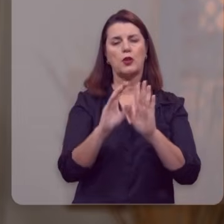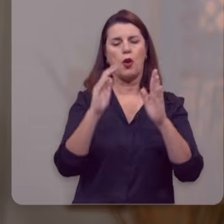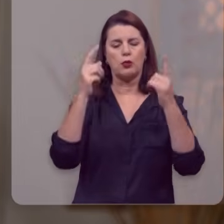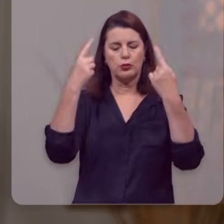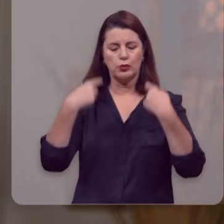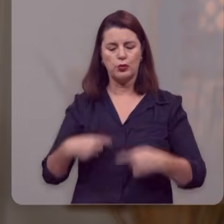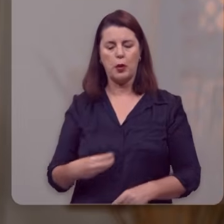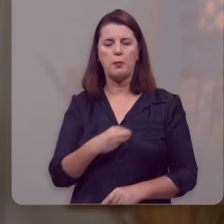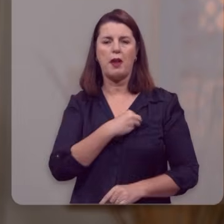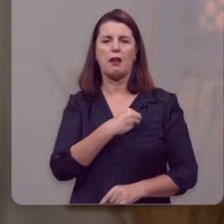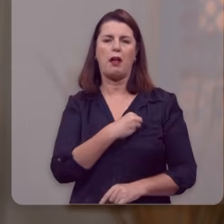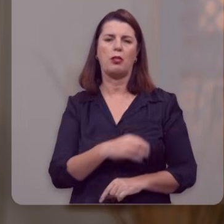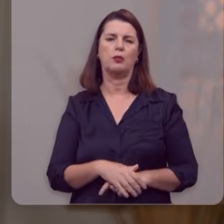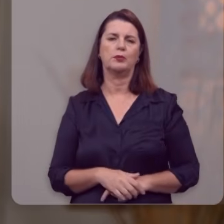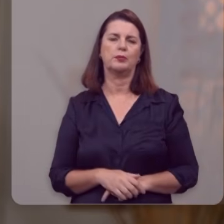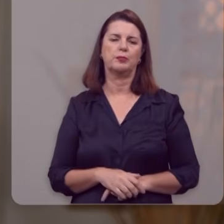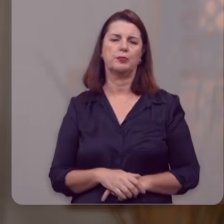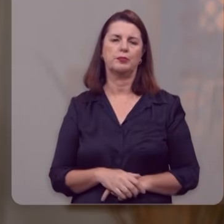natureza pecaminosa.